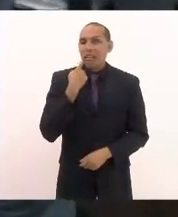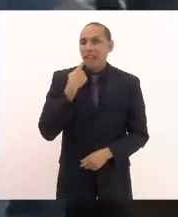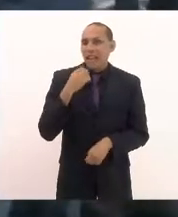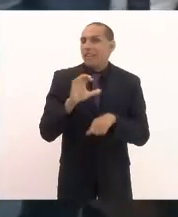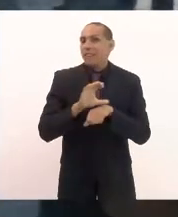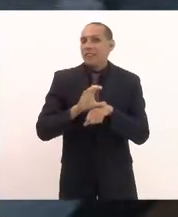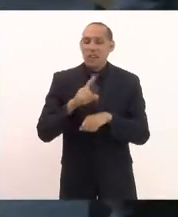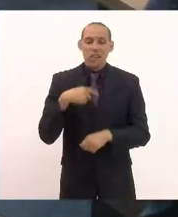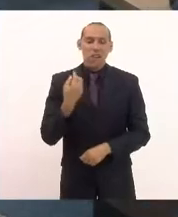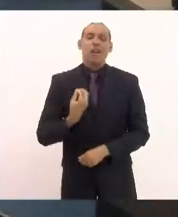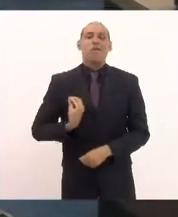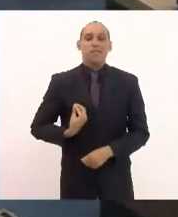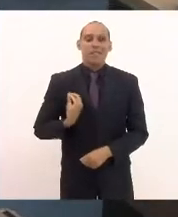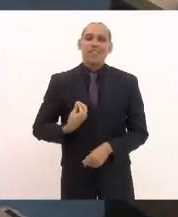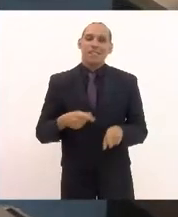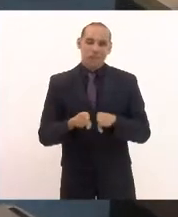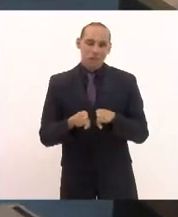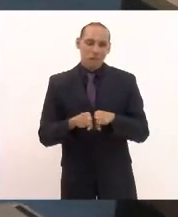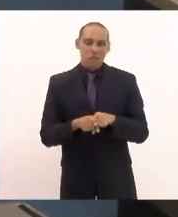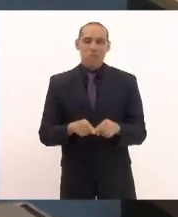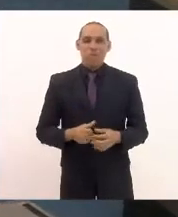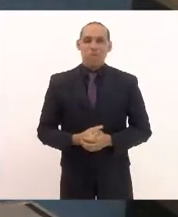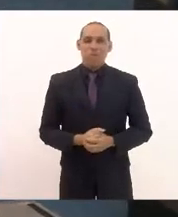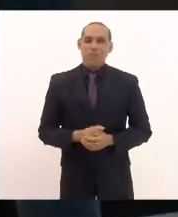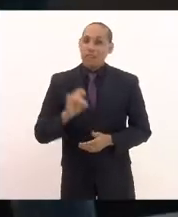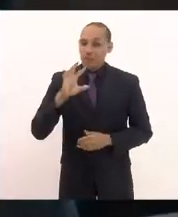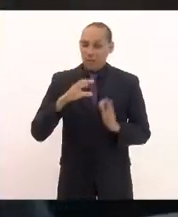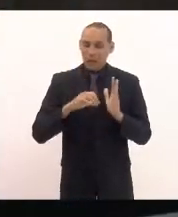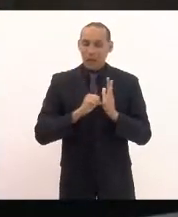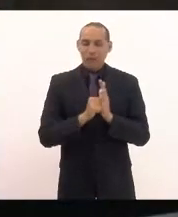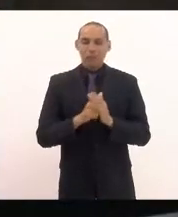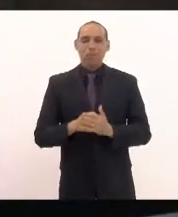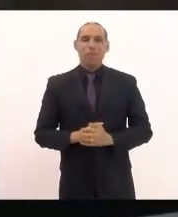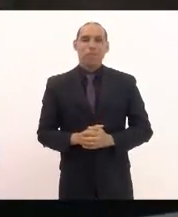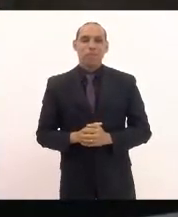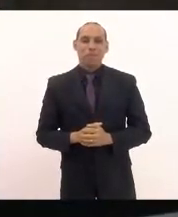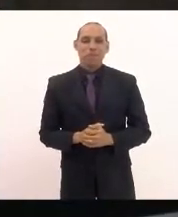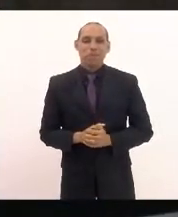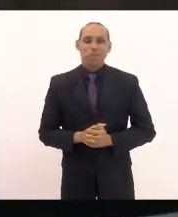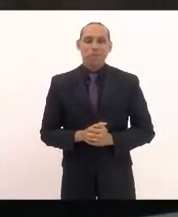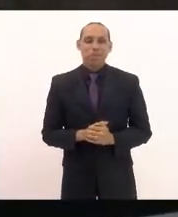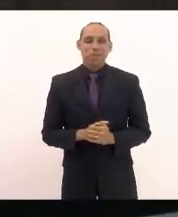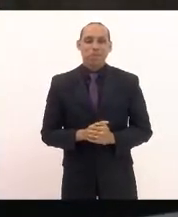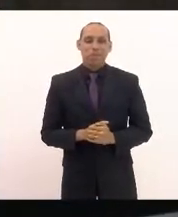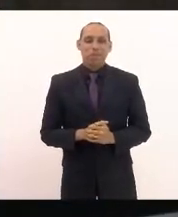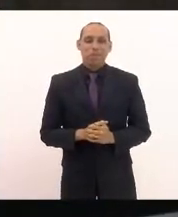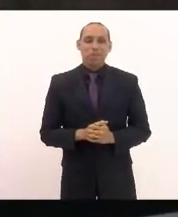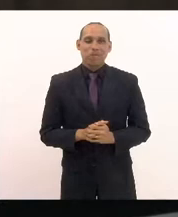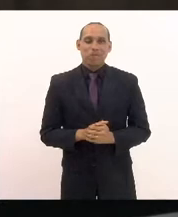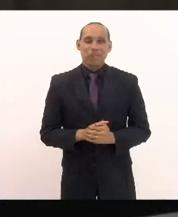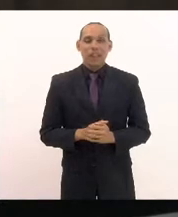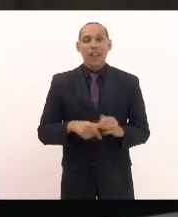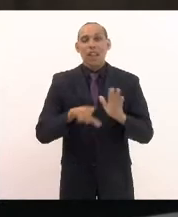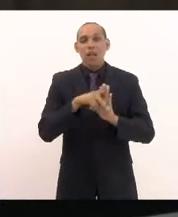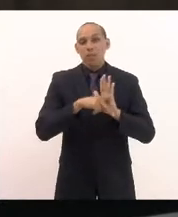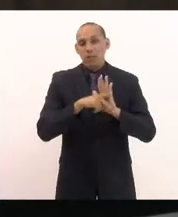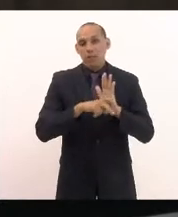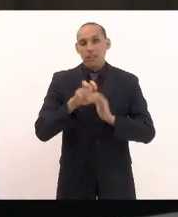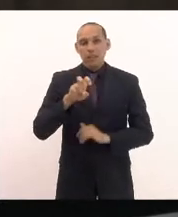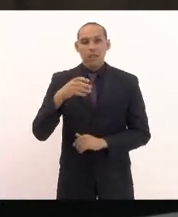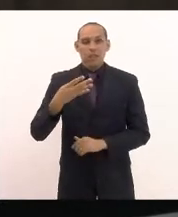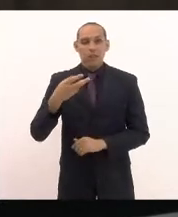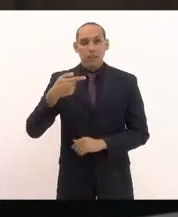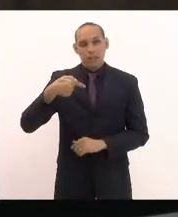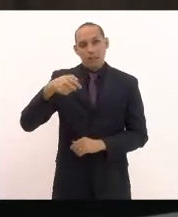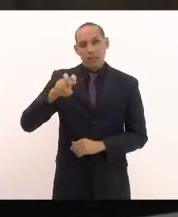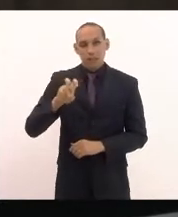cinzas, também estaríamos presentes. É só registrar. O projeto de lei 5475